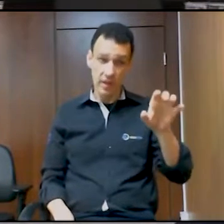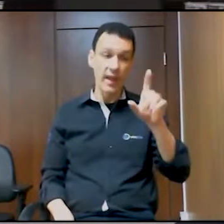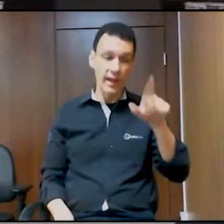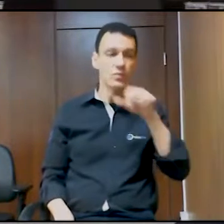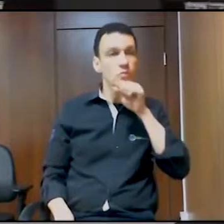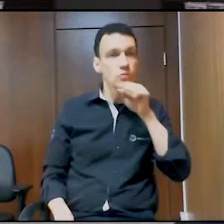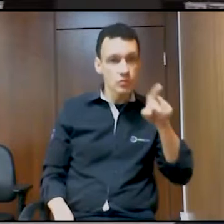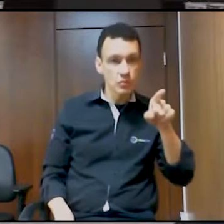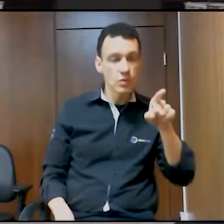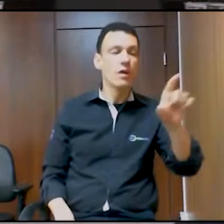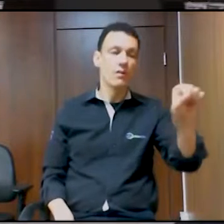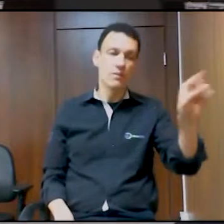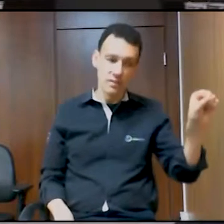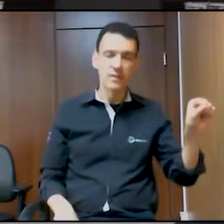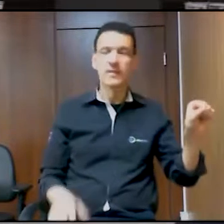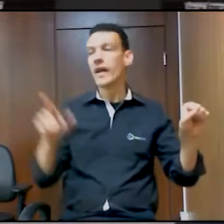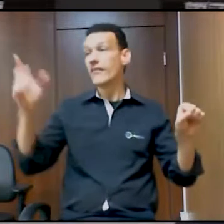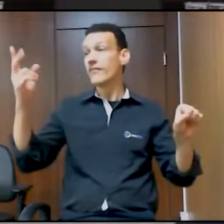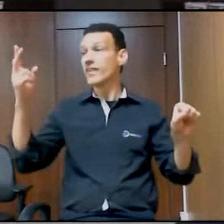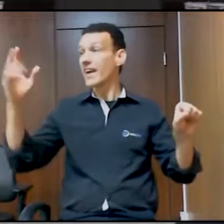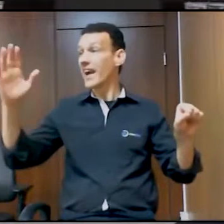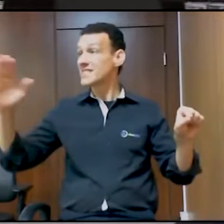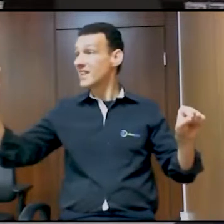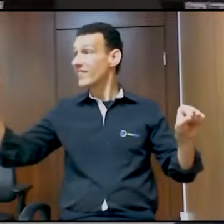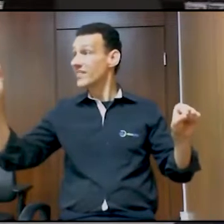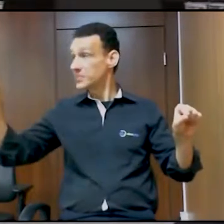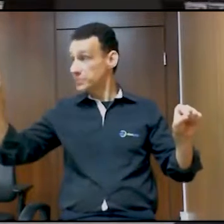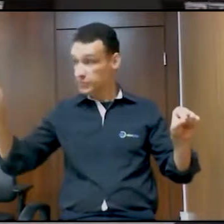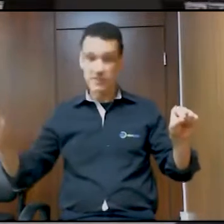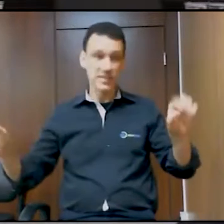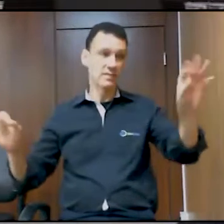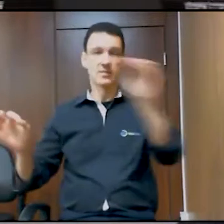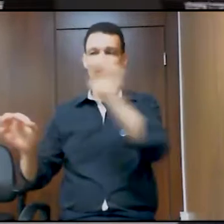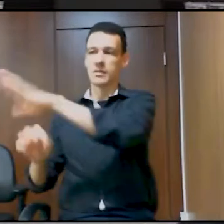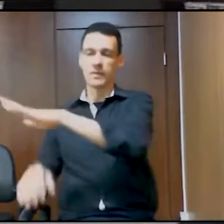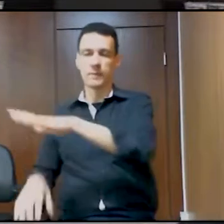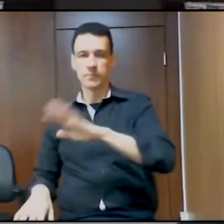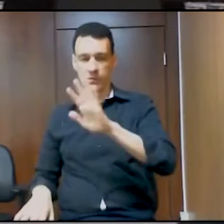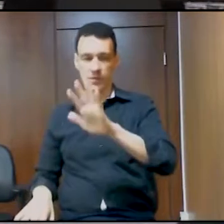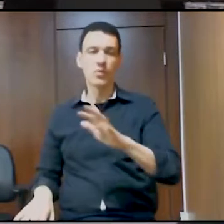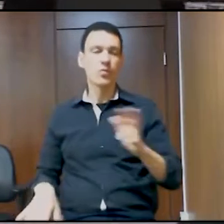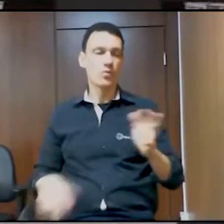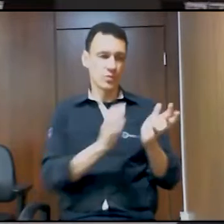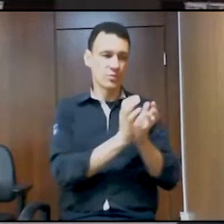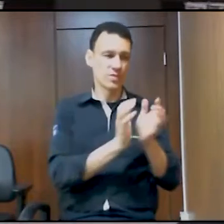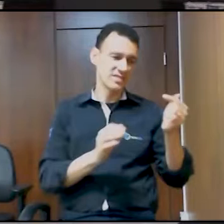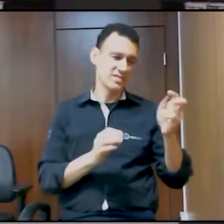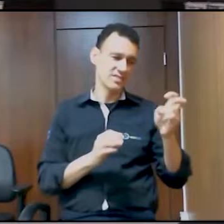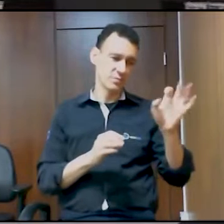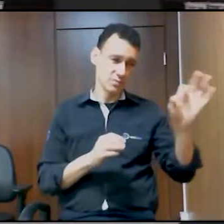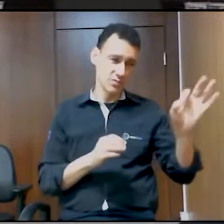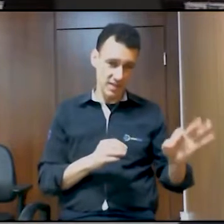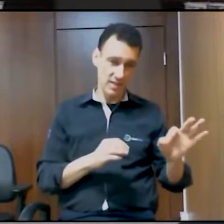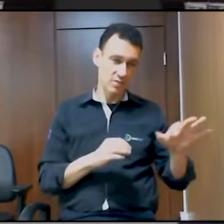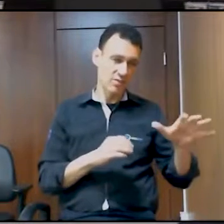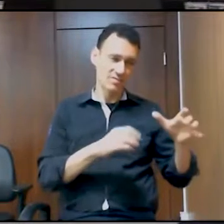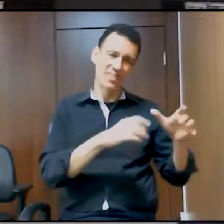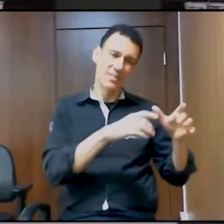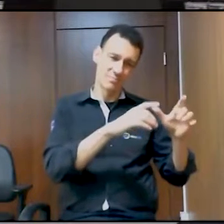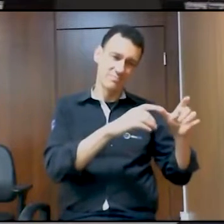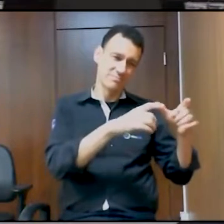gente tentou dobrar tudo. Então, o grupo que era 75% da população em situação de rua ficou com 30% das